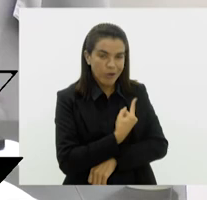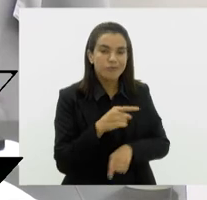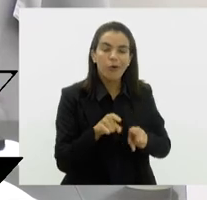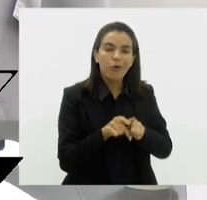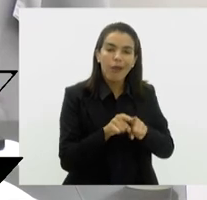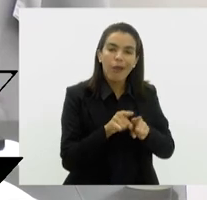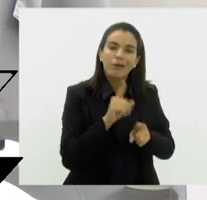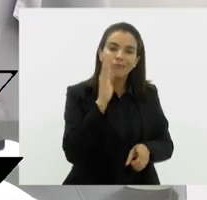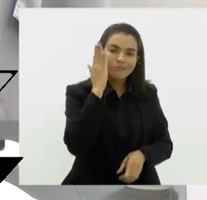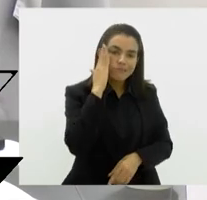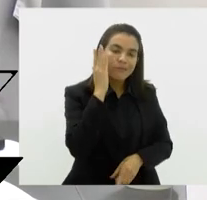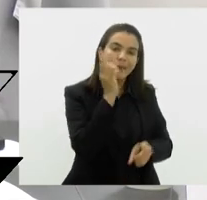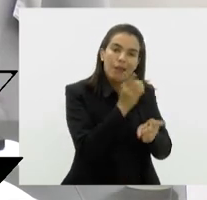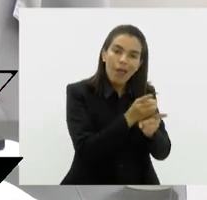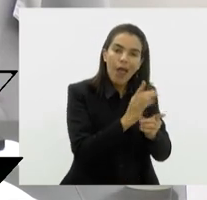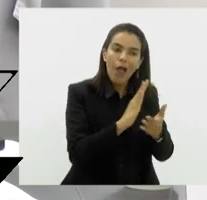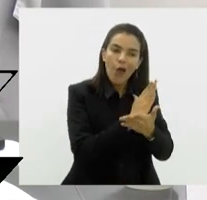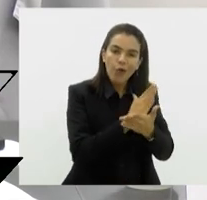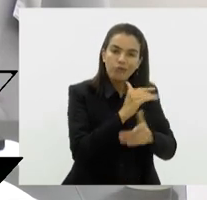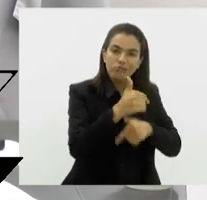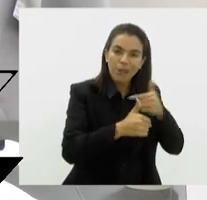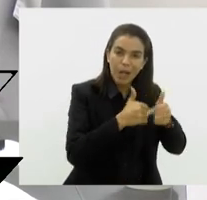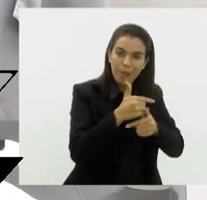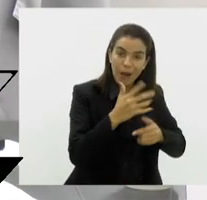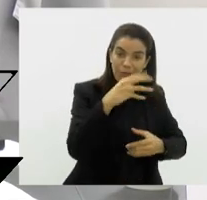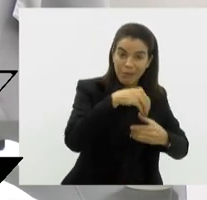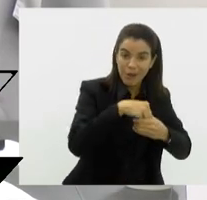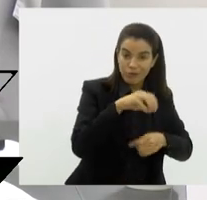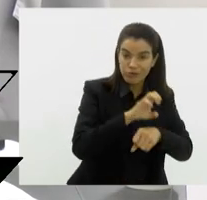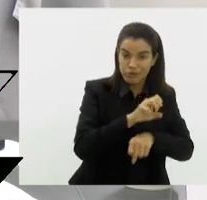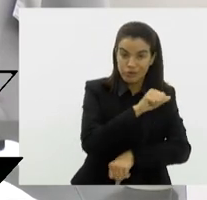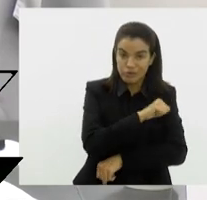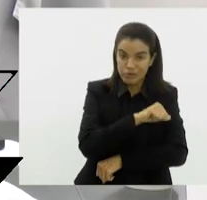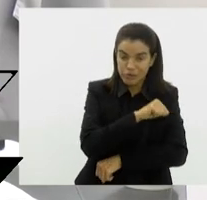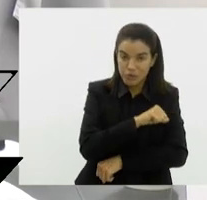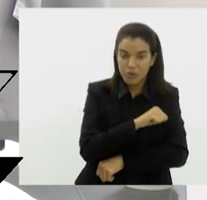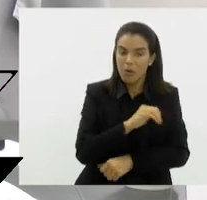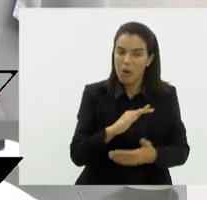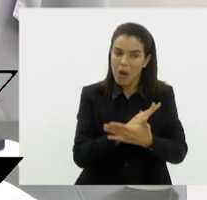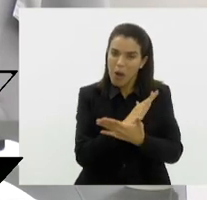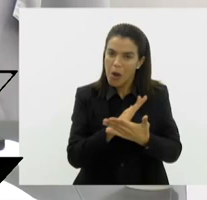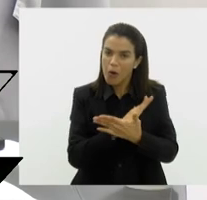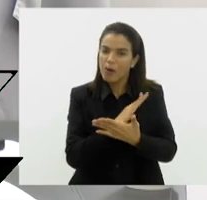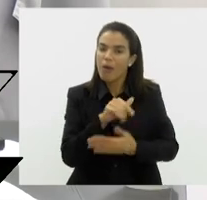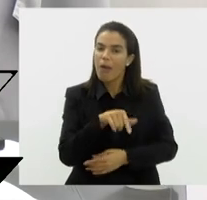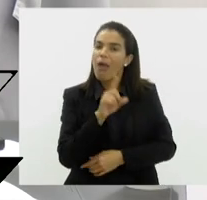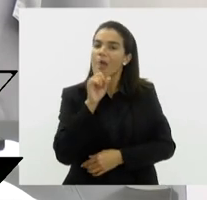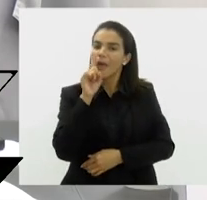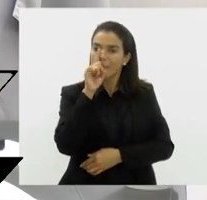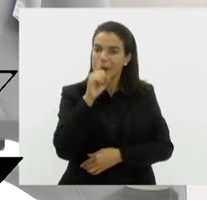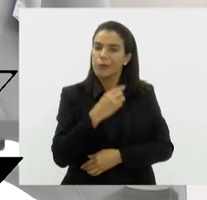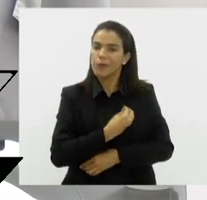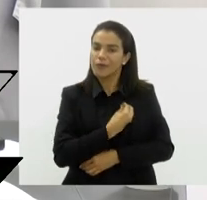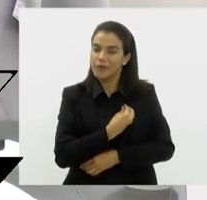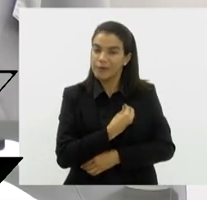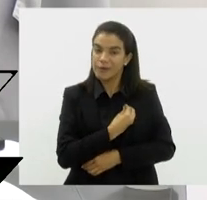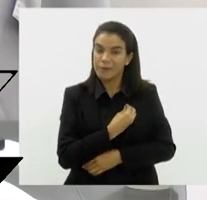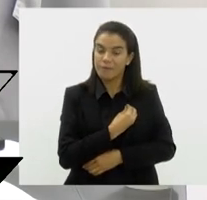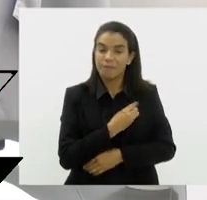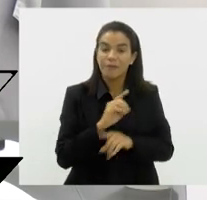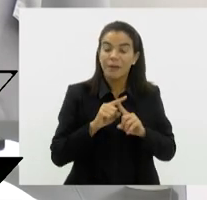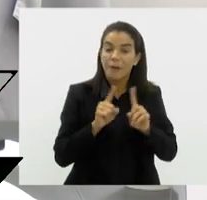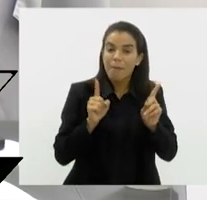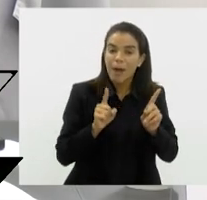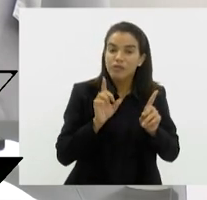que determinadas atividades no estado do Rio de Janeiro elas são sujeitas a risco, de modo apenas